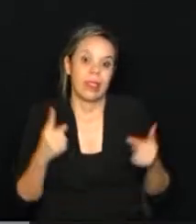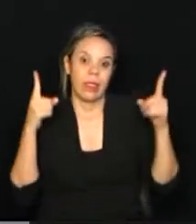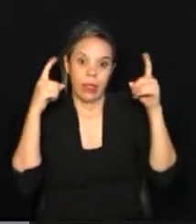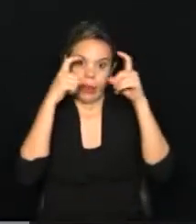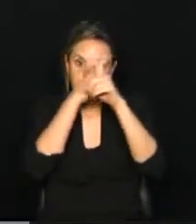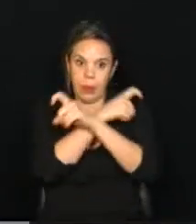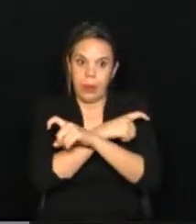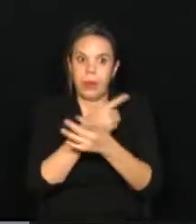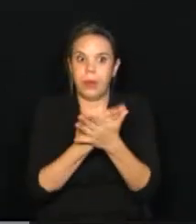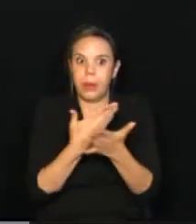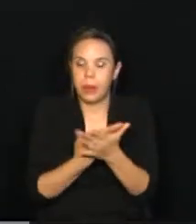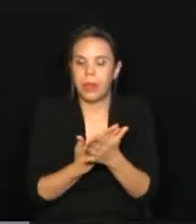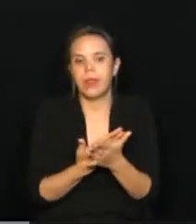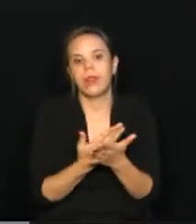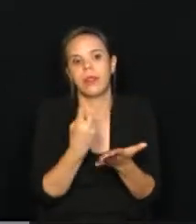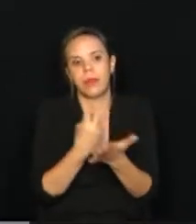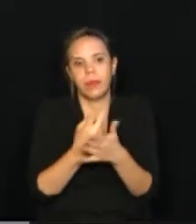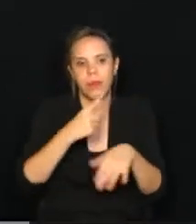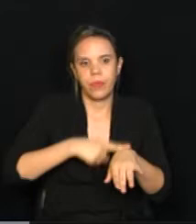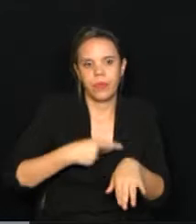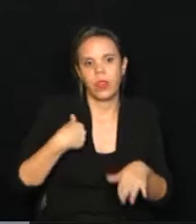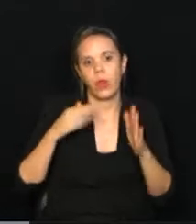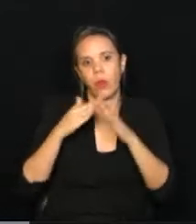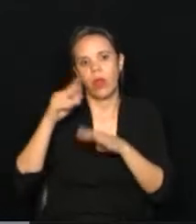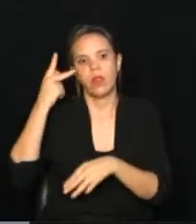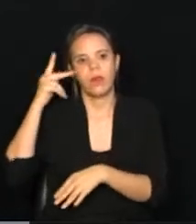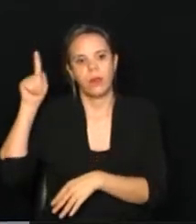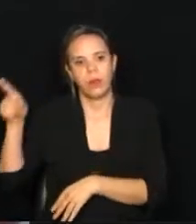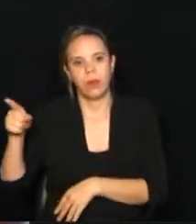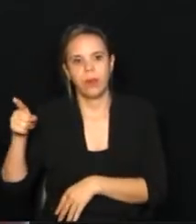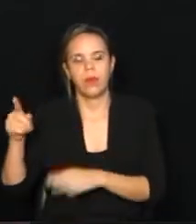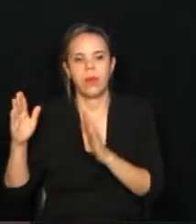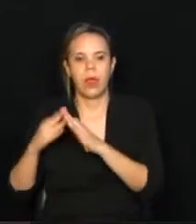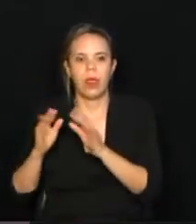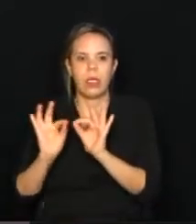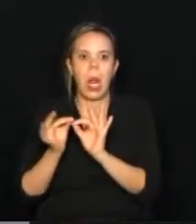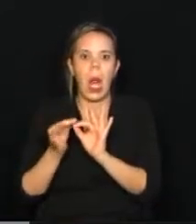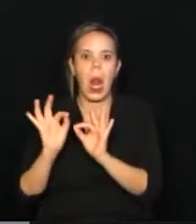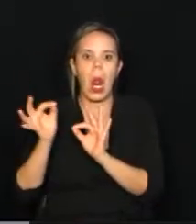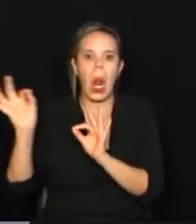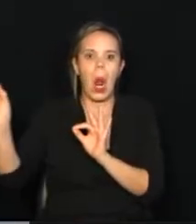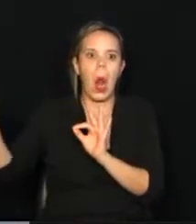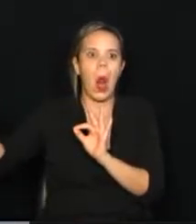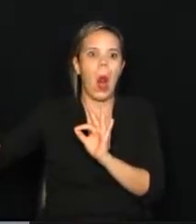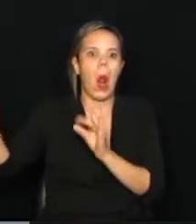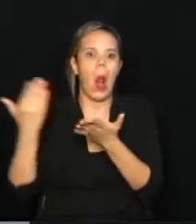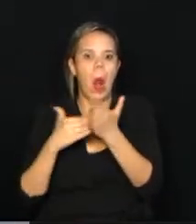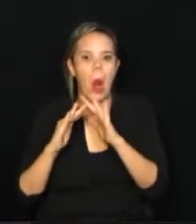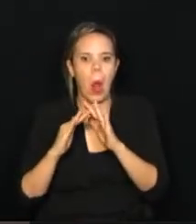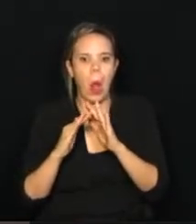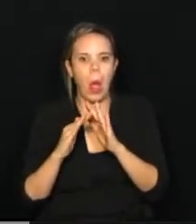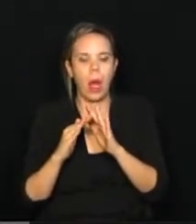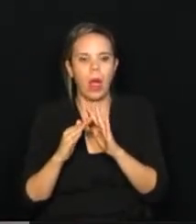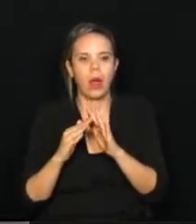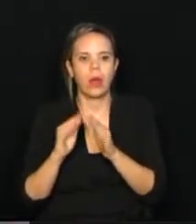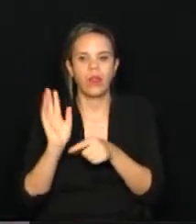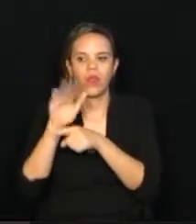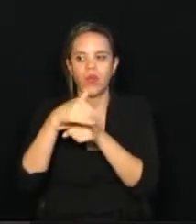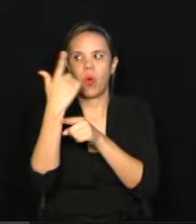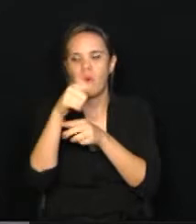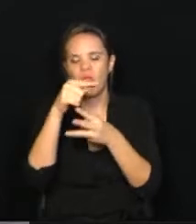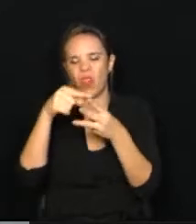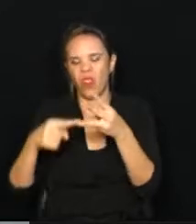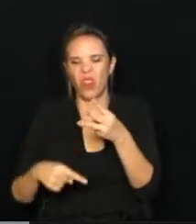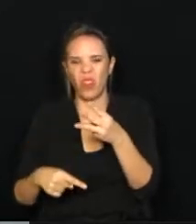conciliar os estudos, porque quando eu morava em São Paulo, a minha casa era em um lugar, a escola era em outro e o basquete era em outro. Então eu